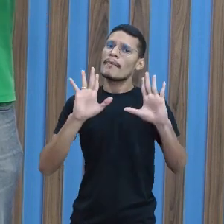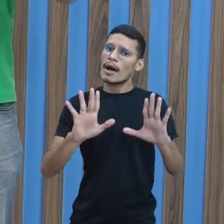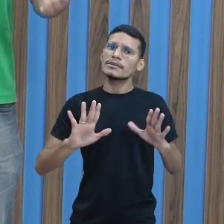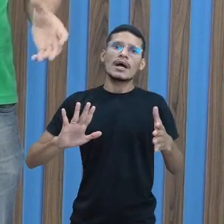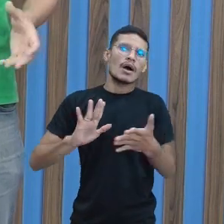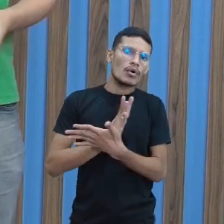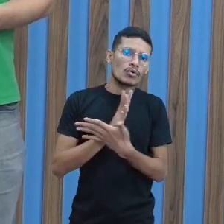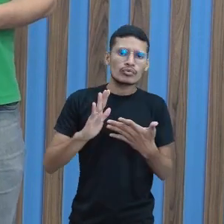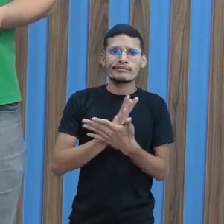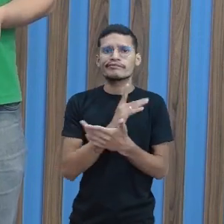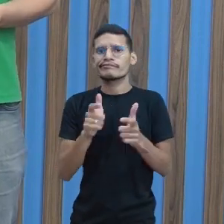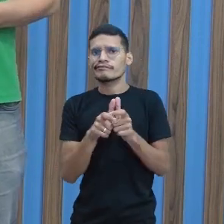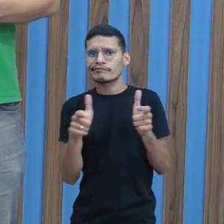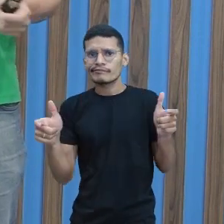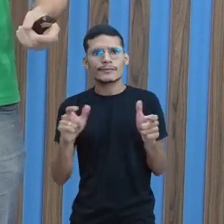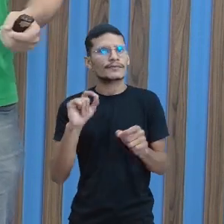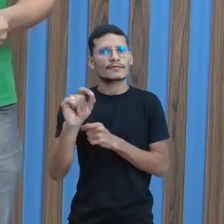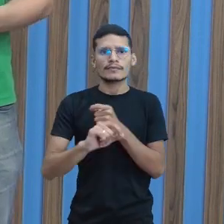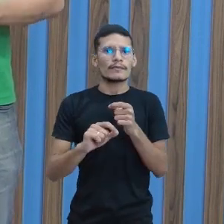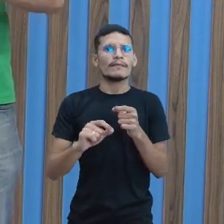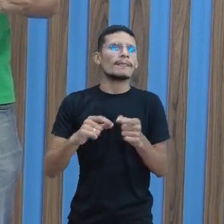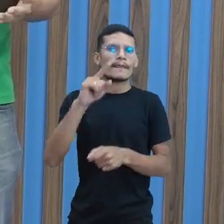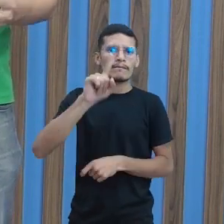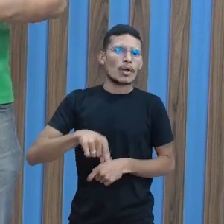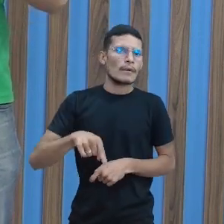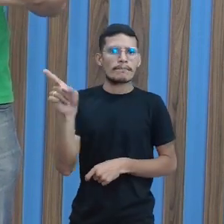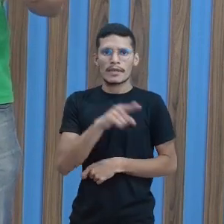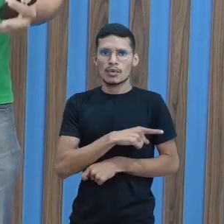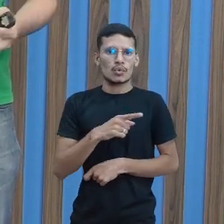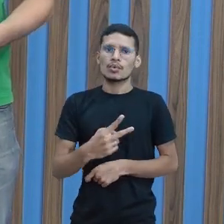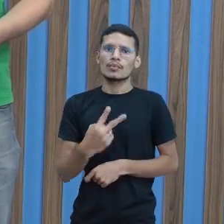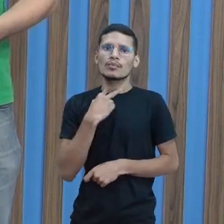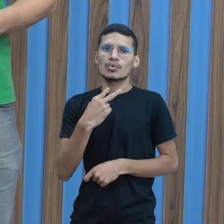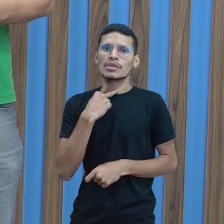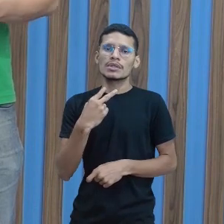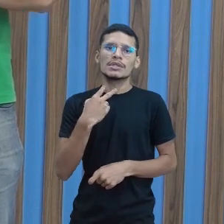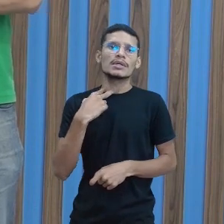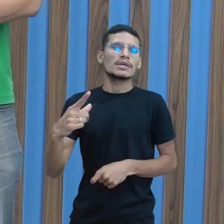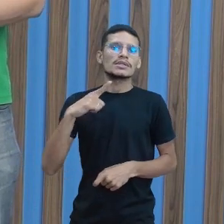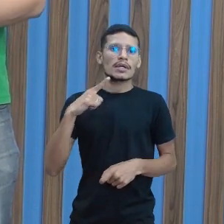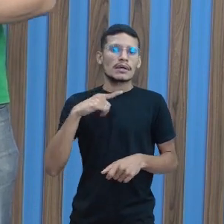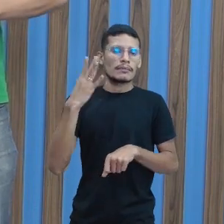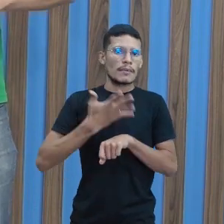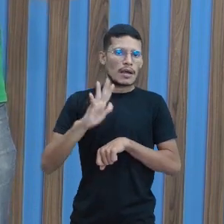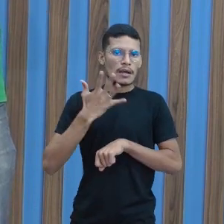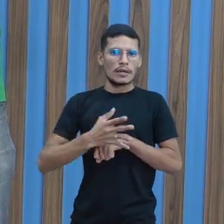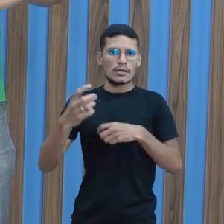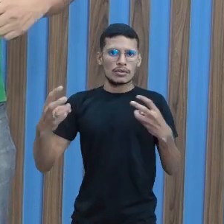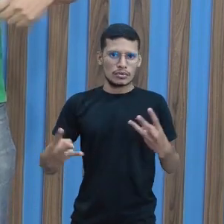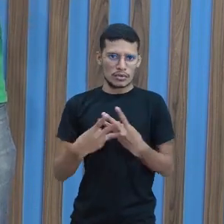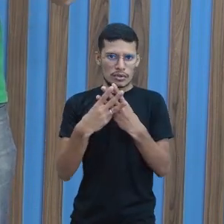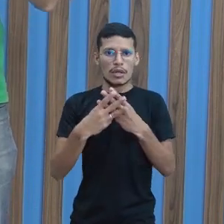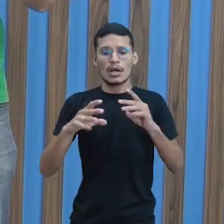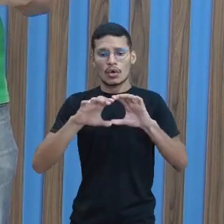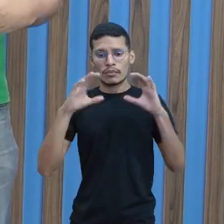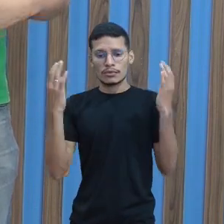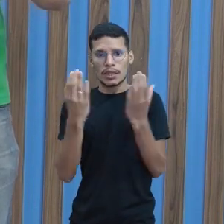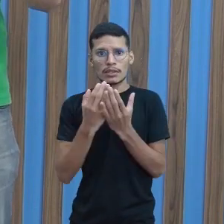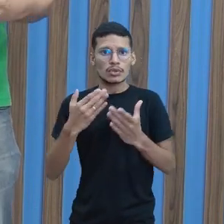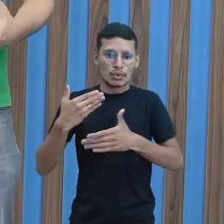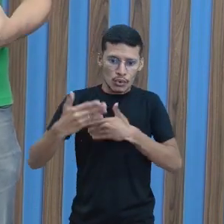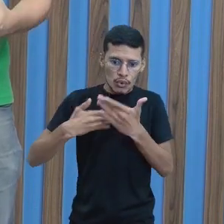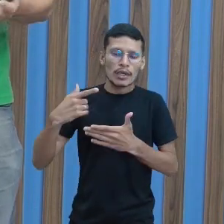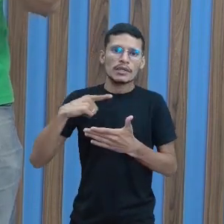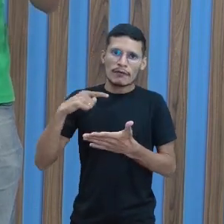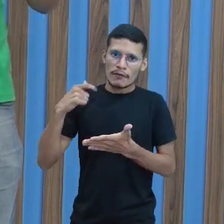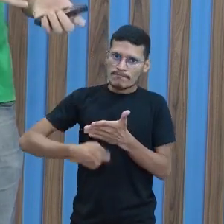na maioria dos casos não era proibido, não era permitido, né, as práticas judaicas. Então essa comunidade ela sobreviveu às